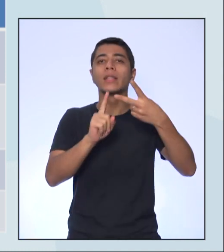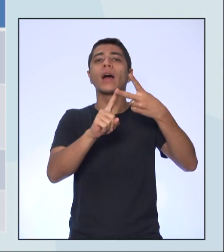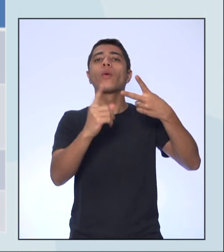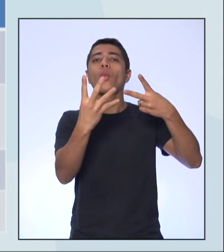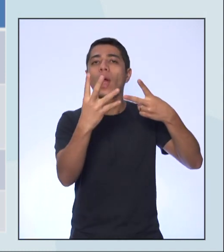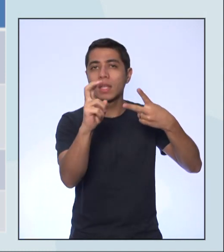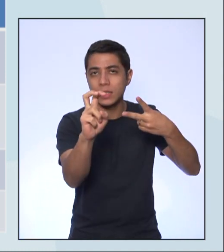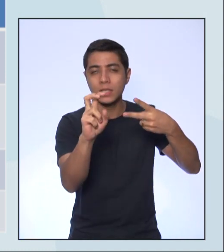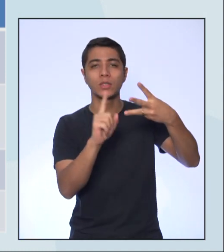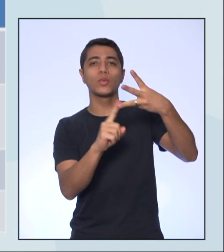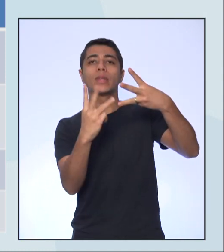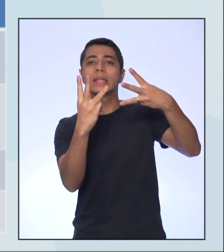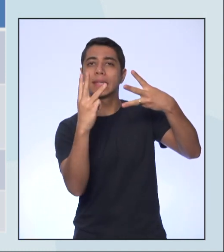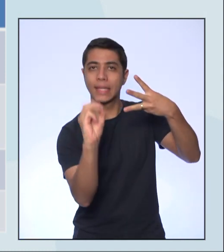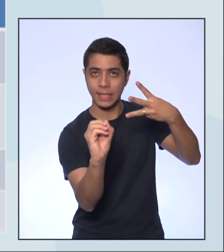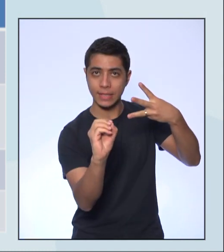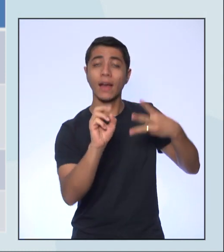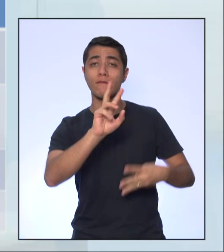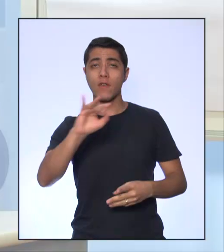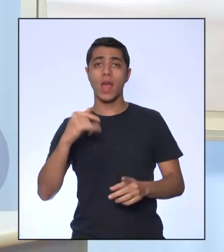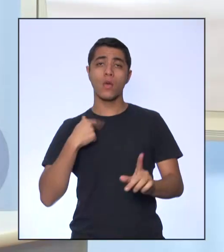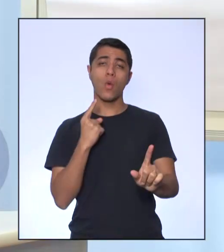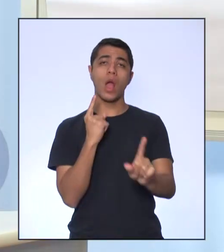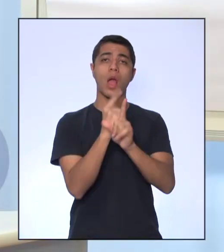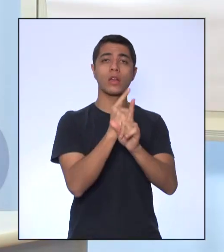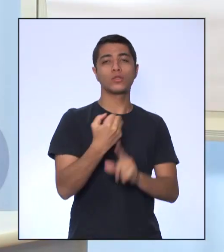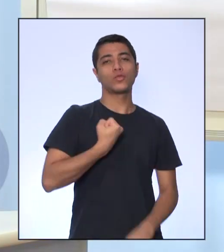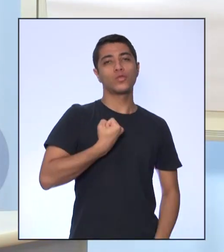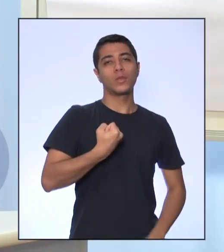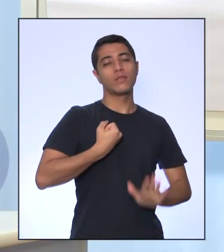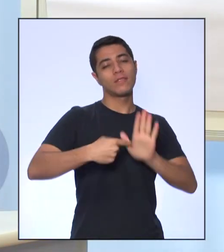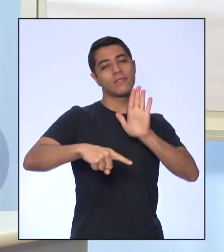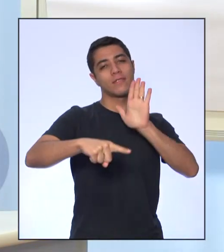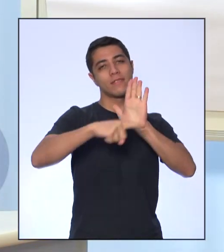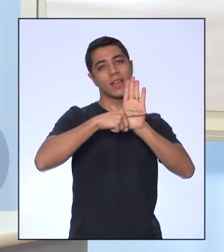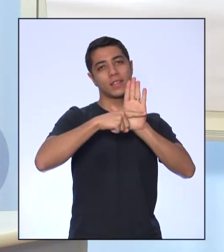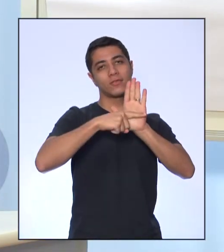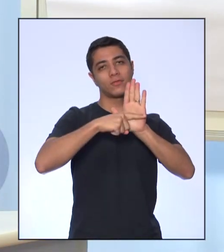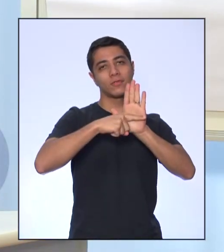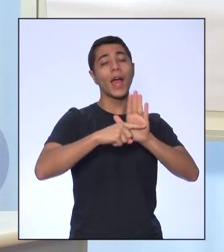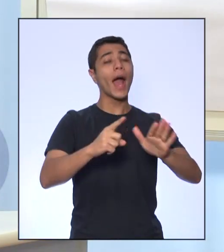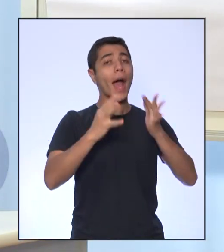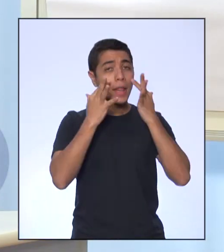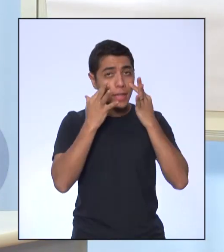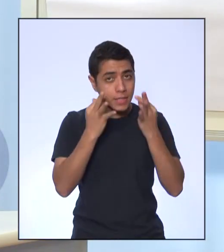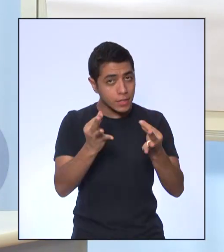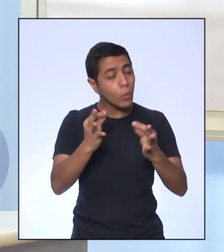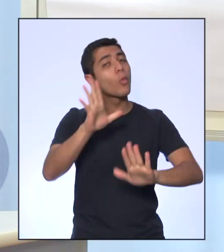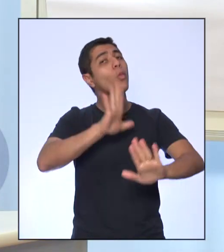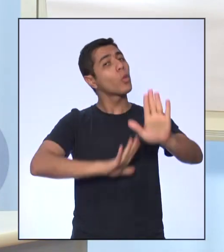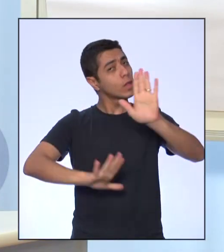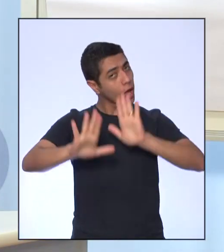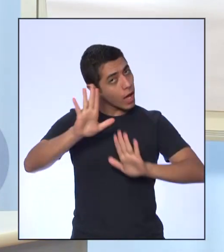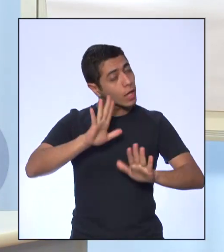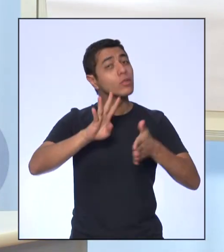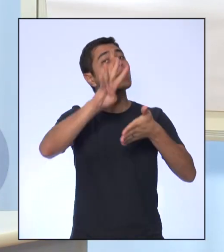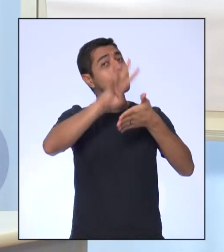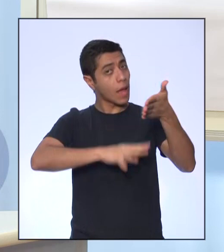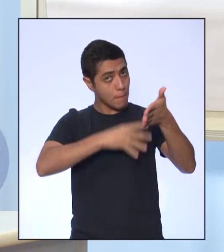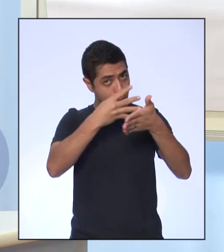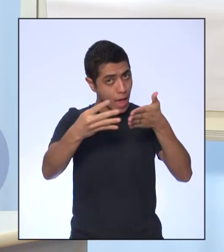os valores negativos tá prestem bastante atenção tome muito cuidado essa tabela a